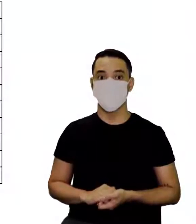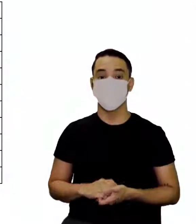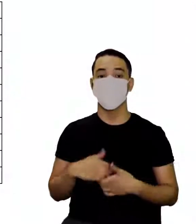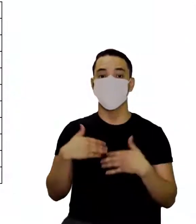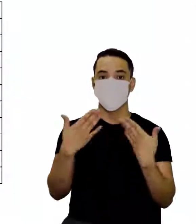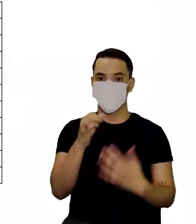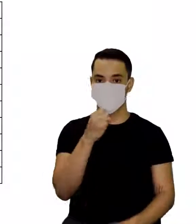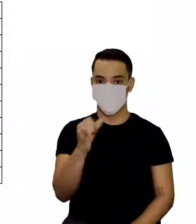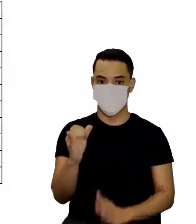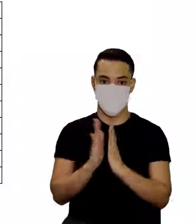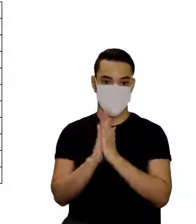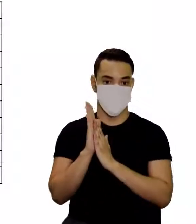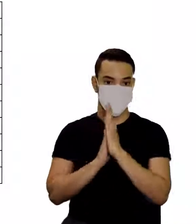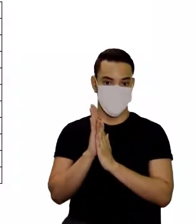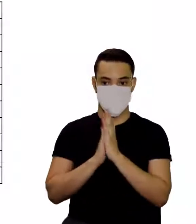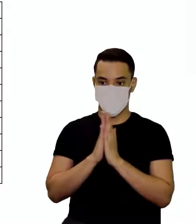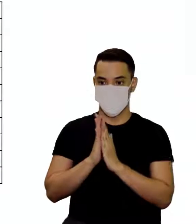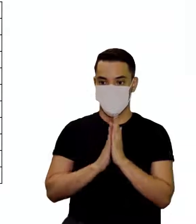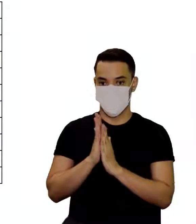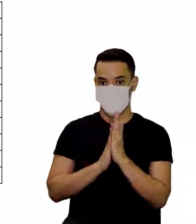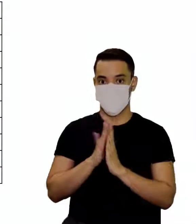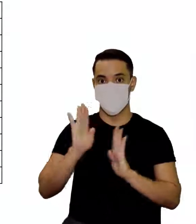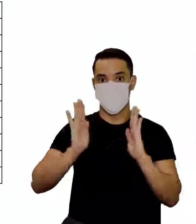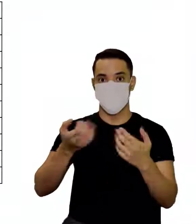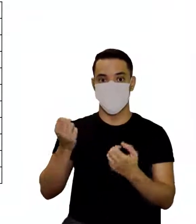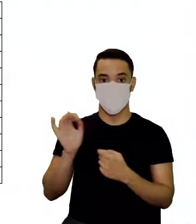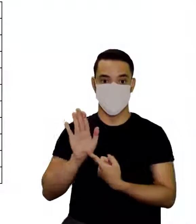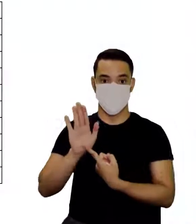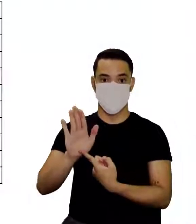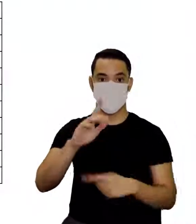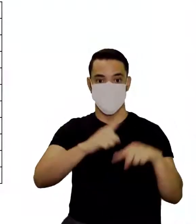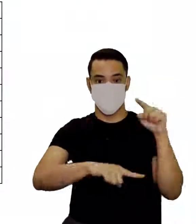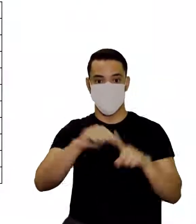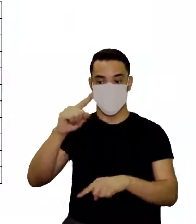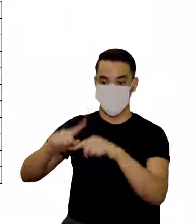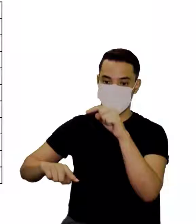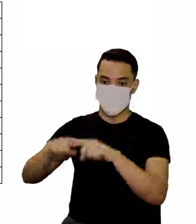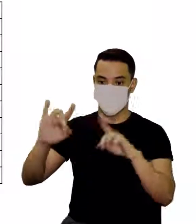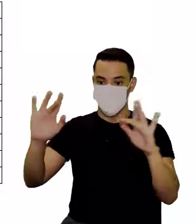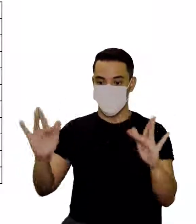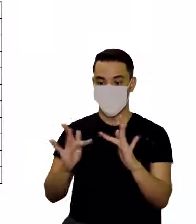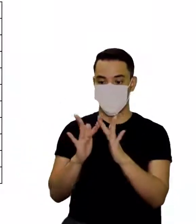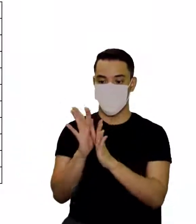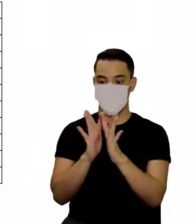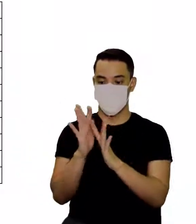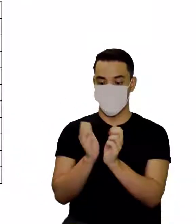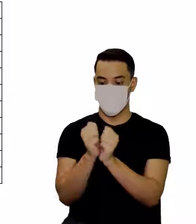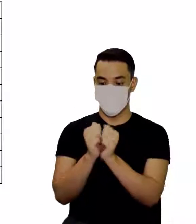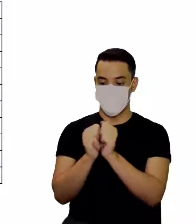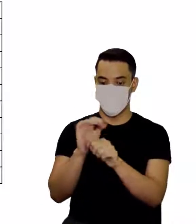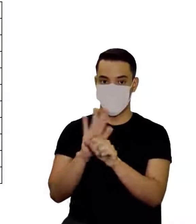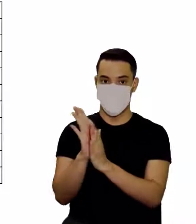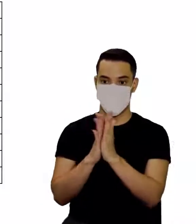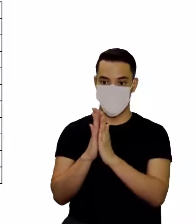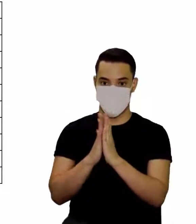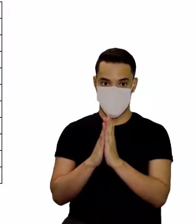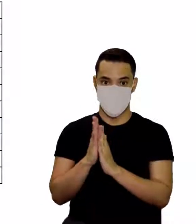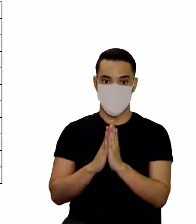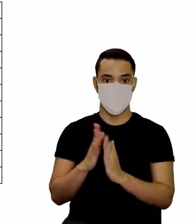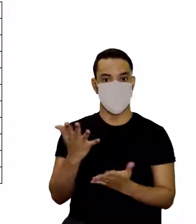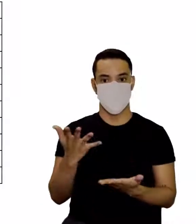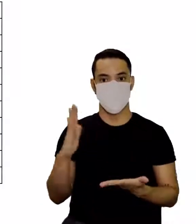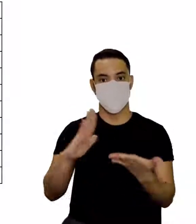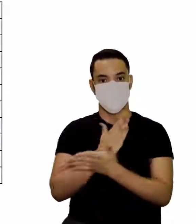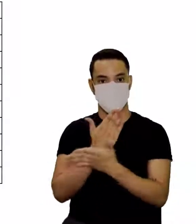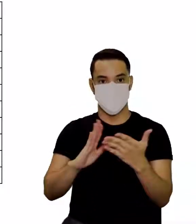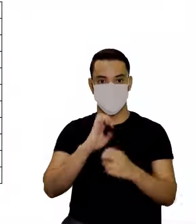atrito, como o nome já diz, quando esfregamos dois corpos. Alguns elétrons migram, saem, né, de um corpo para